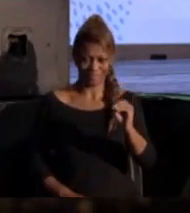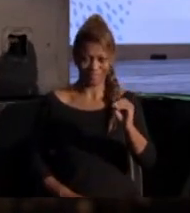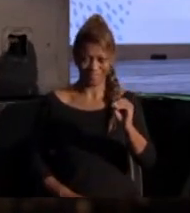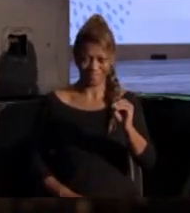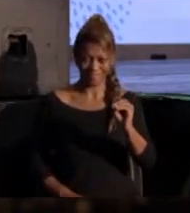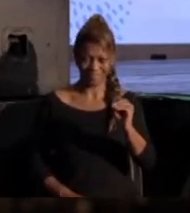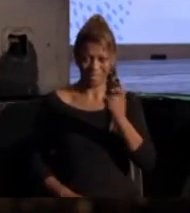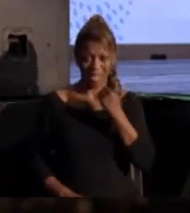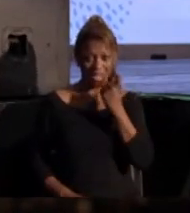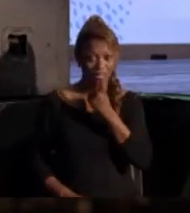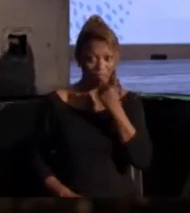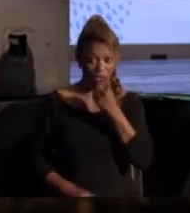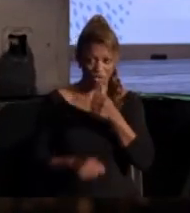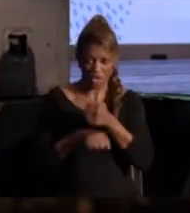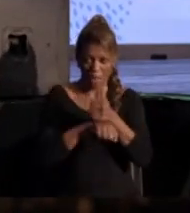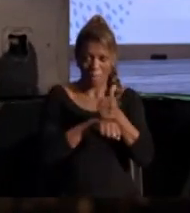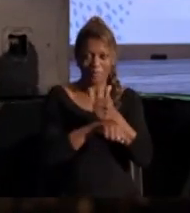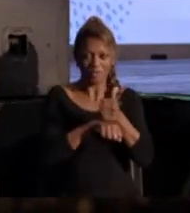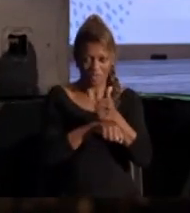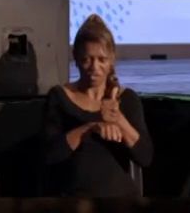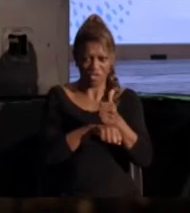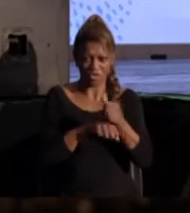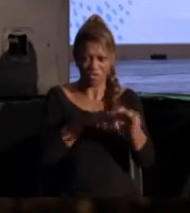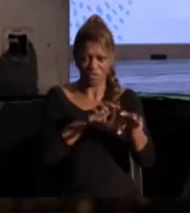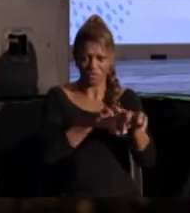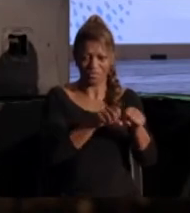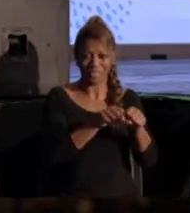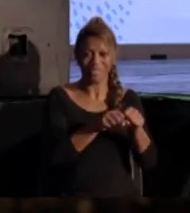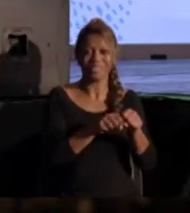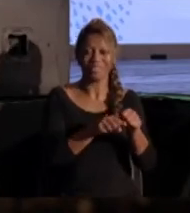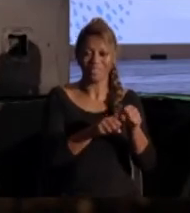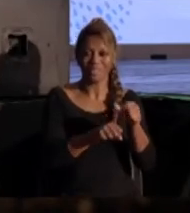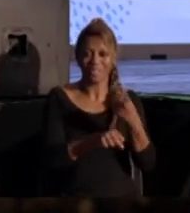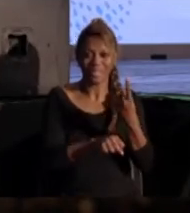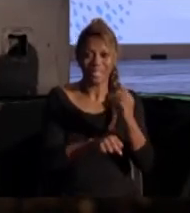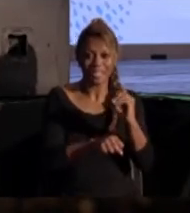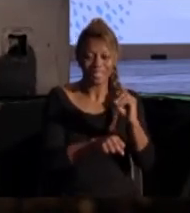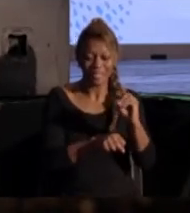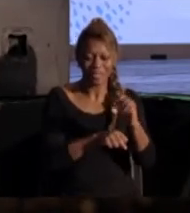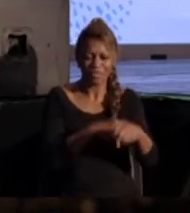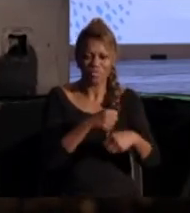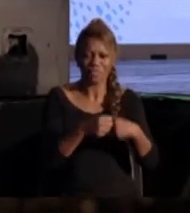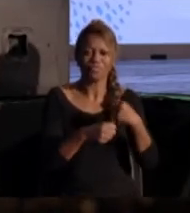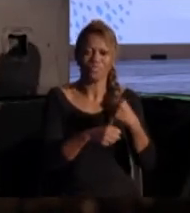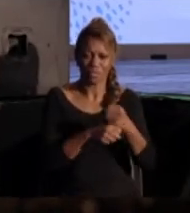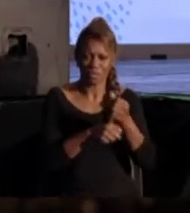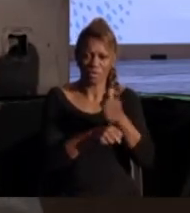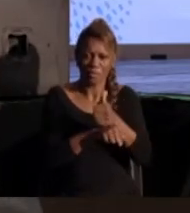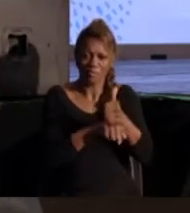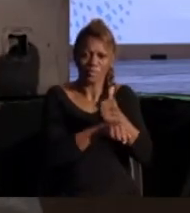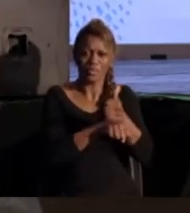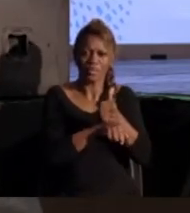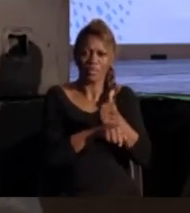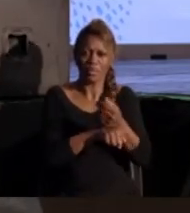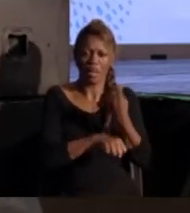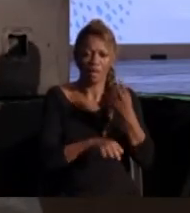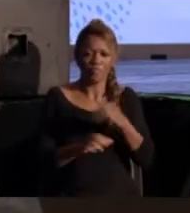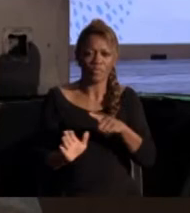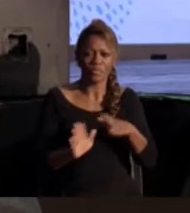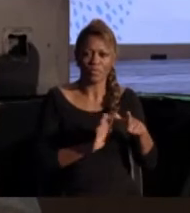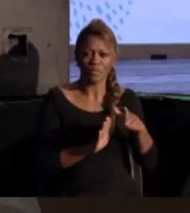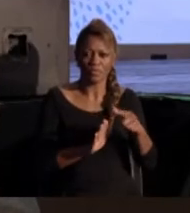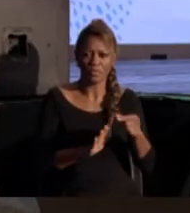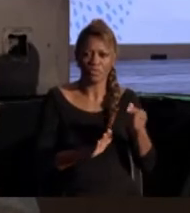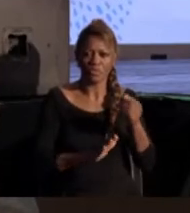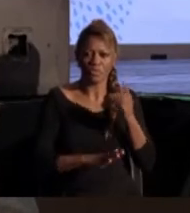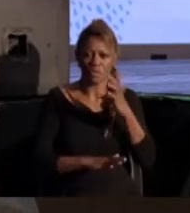sou dentista, eu sou formada, esse ano vai fazer 10 anos, e esse final de semana uma amiga minha virou para mim e falou